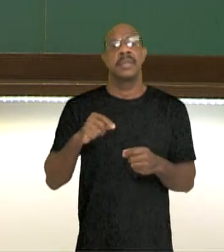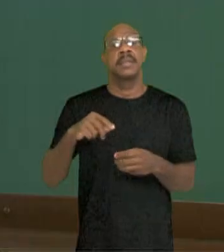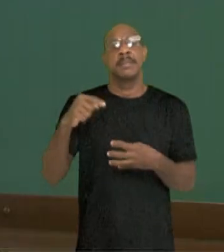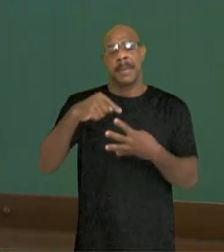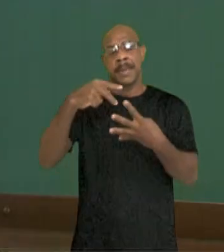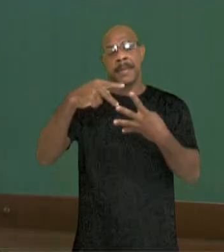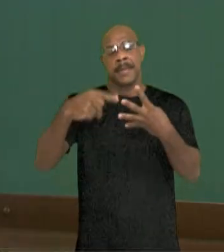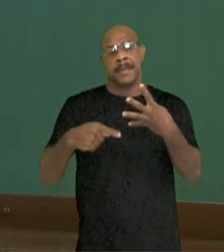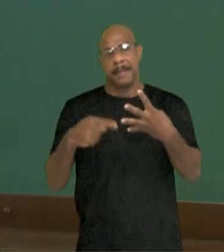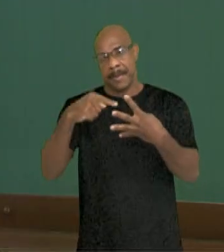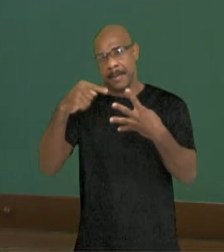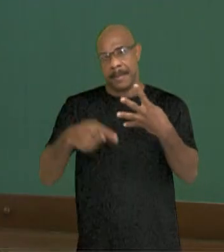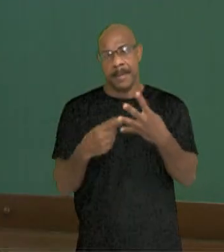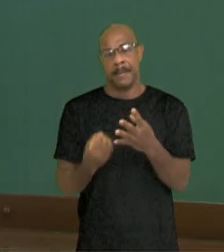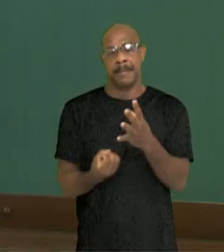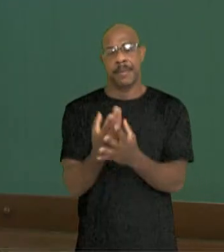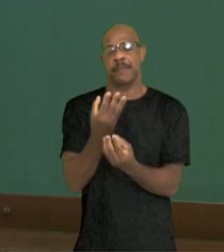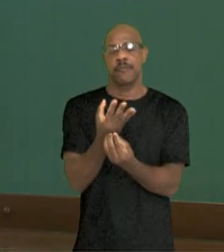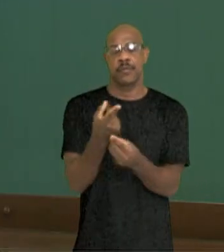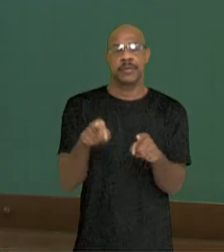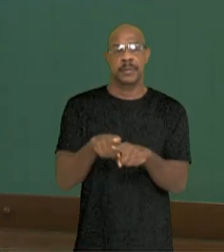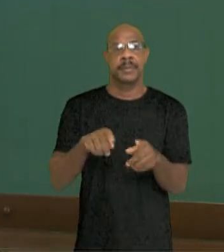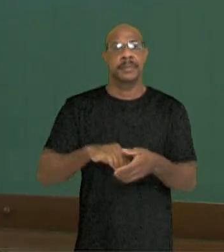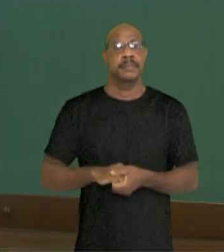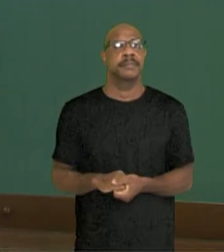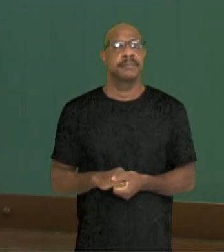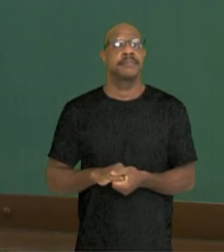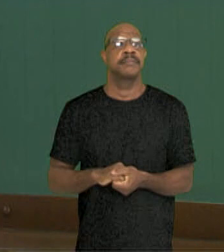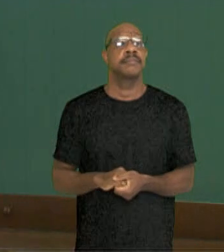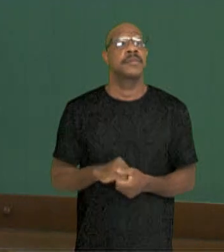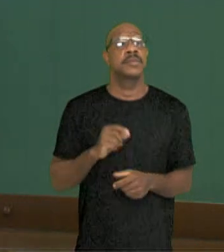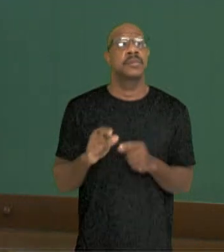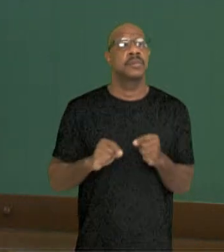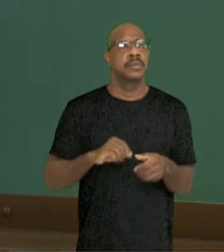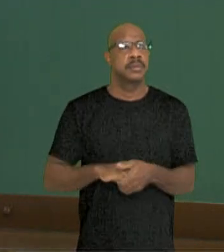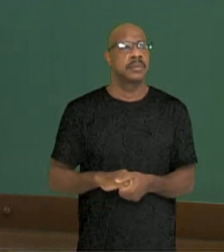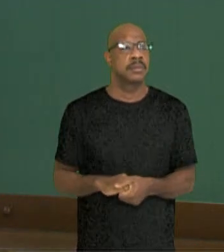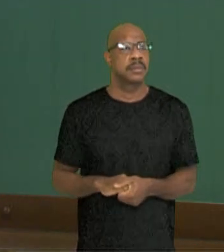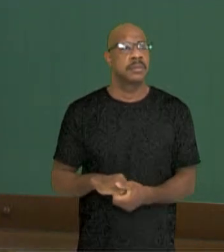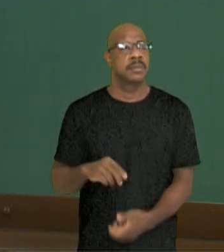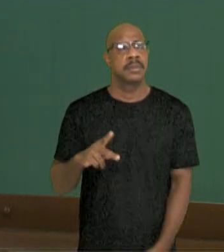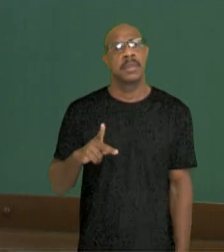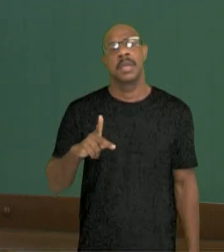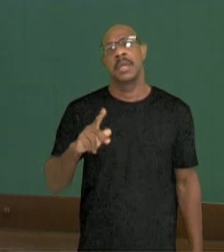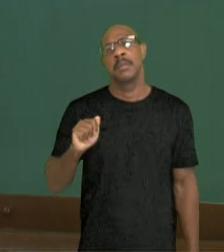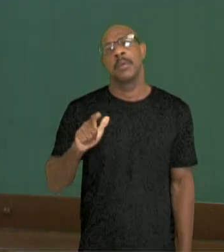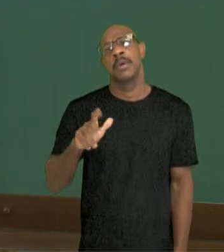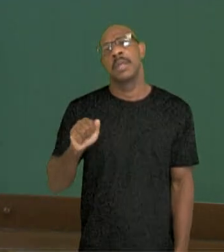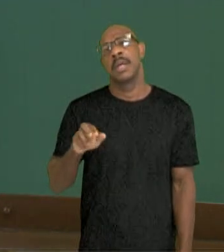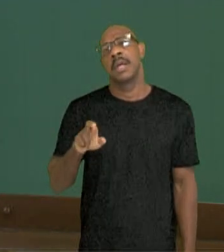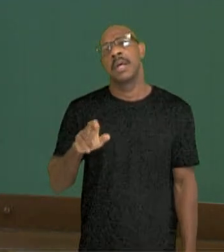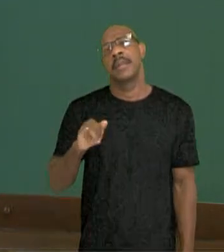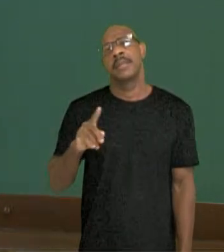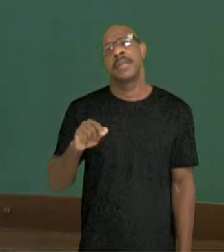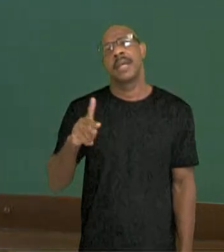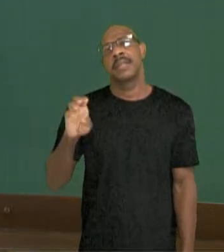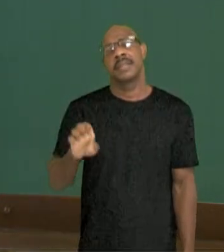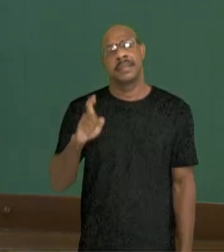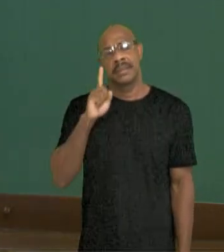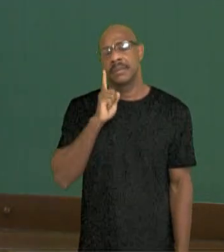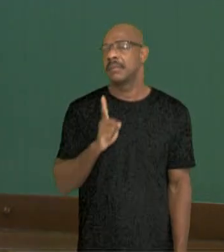propriedade química que é a polaridade. A polaridade é quando nós temos na